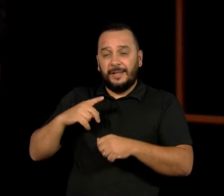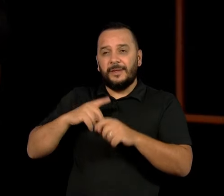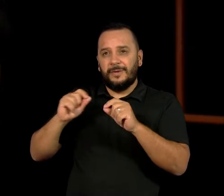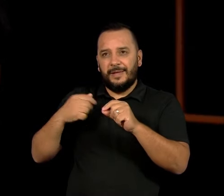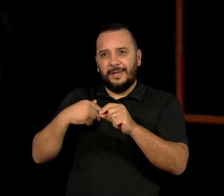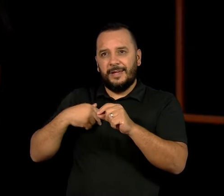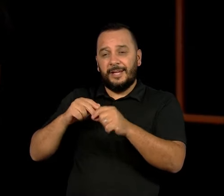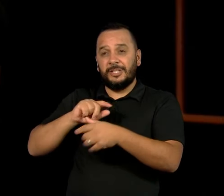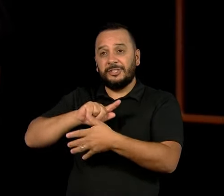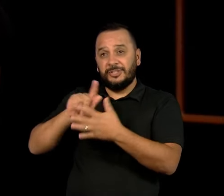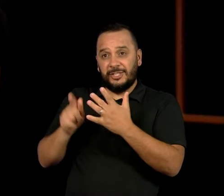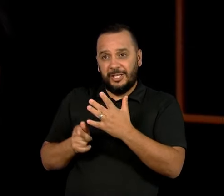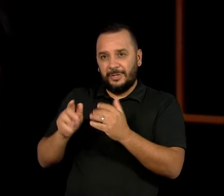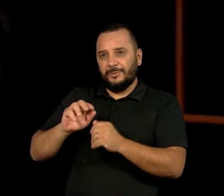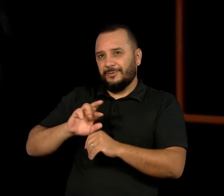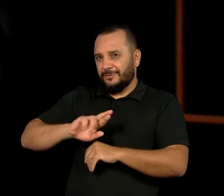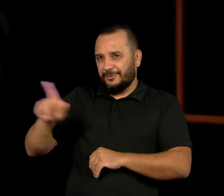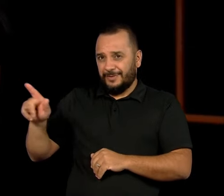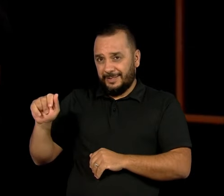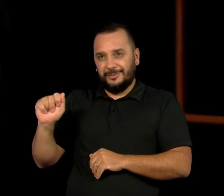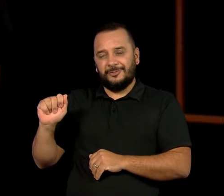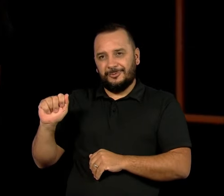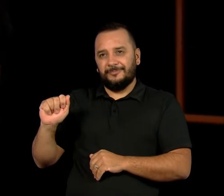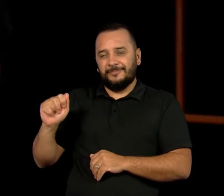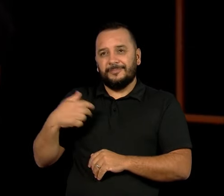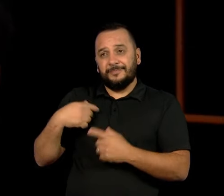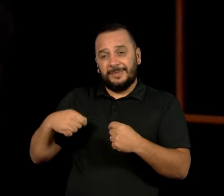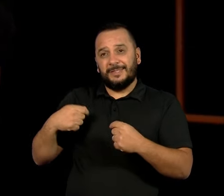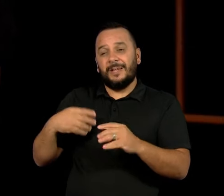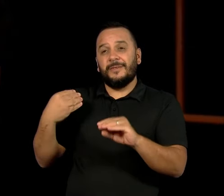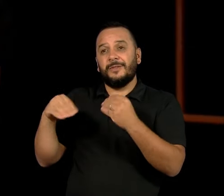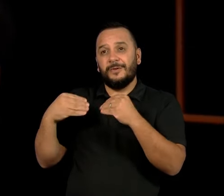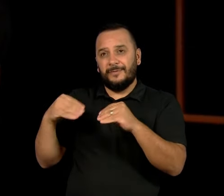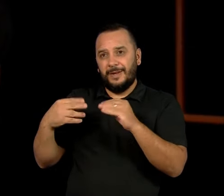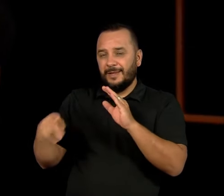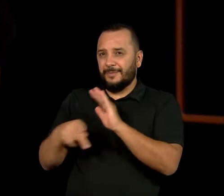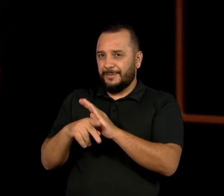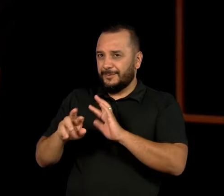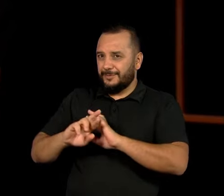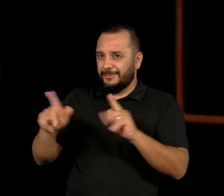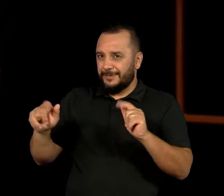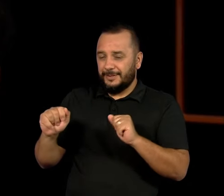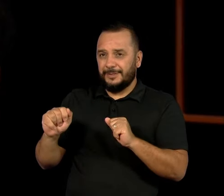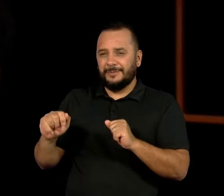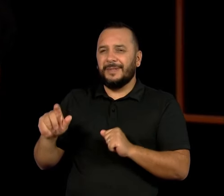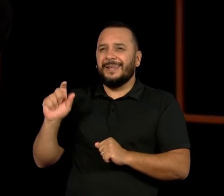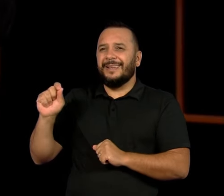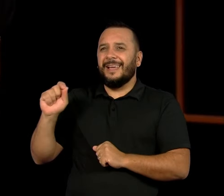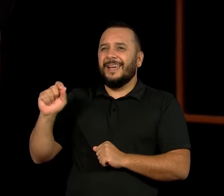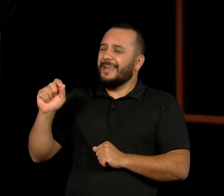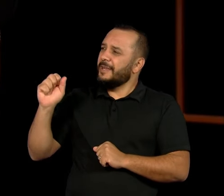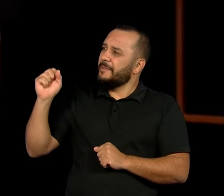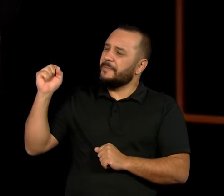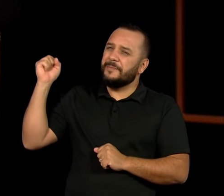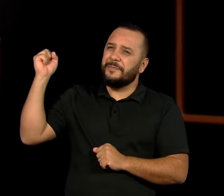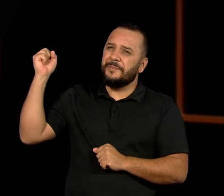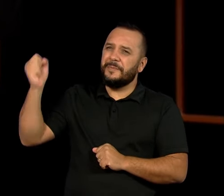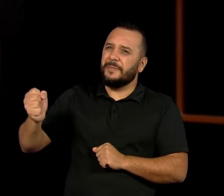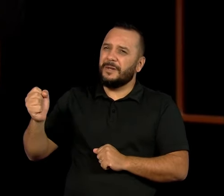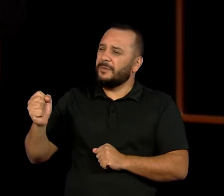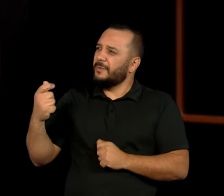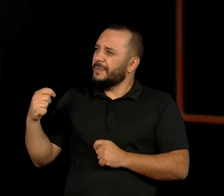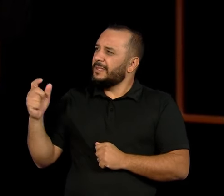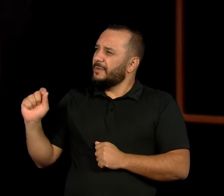Amor, precisava fazer uma novela diferente. Aí eu comecei a fazer, mas isso não está tão diferente assim, esse Quem Matou, preciso de um elemento